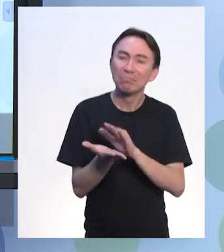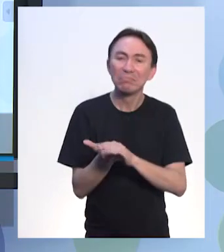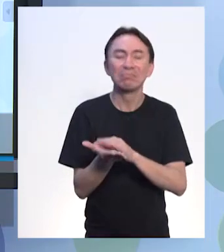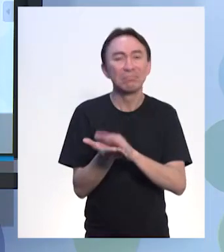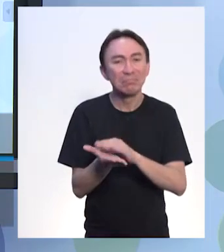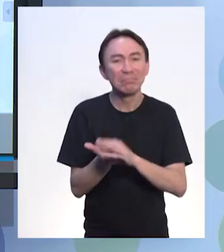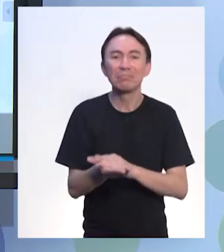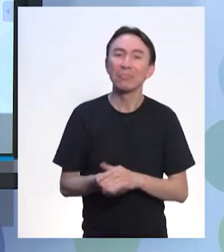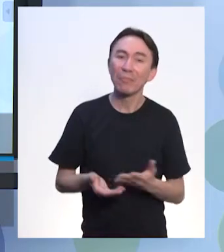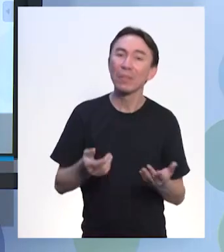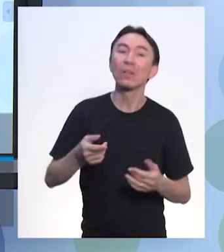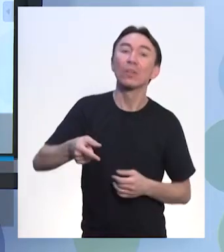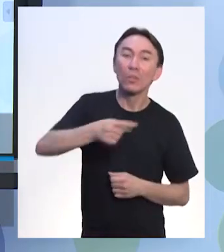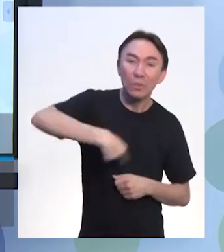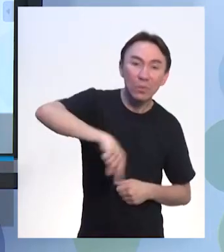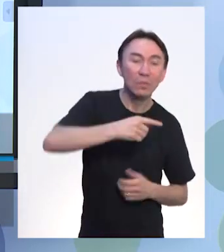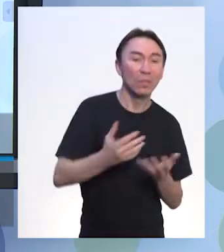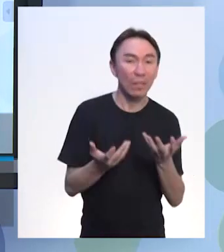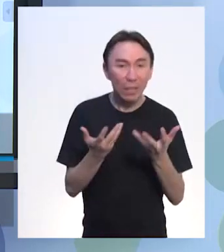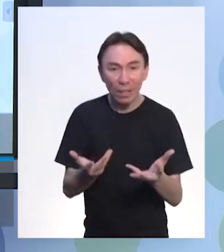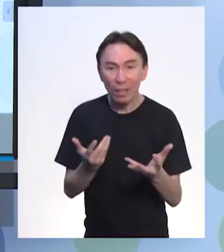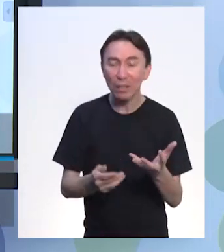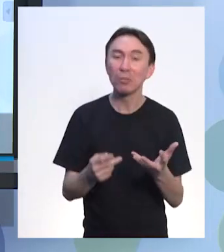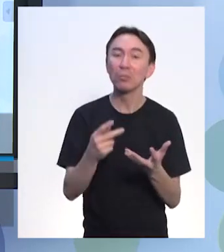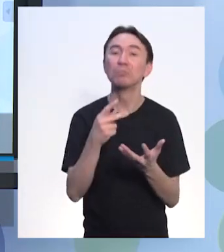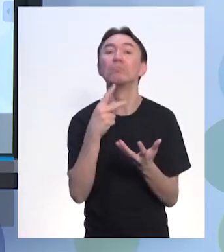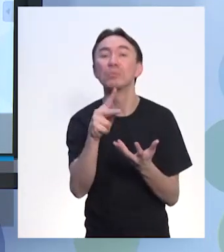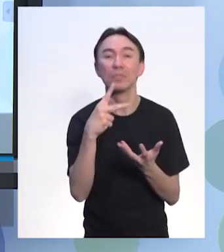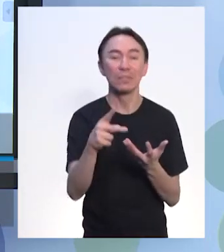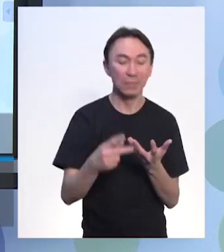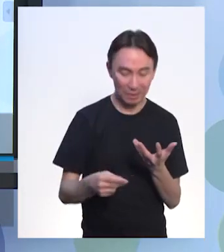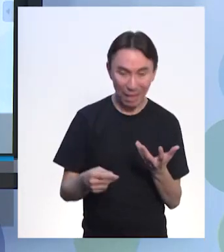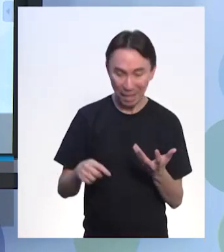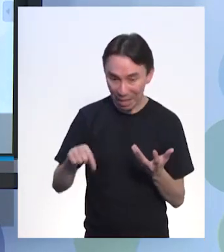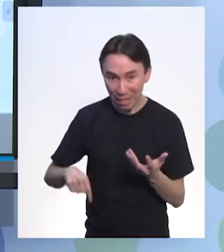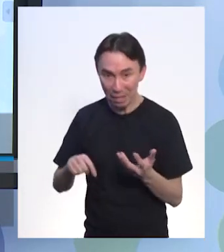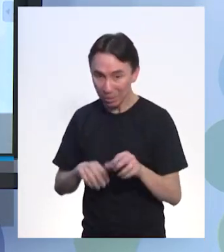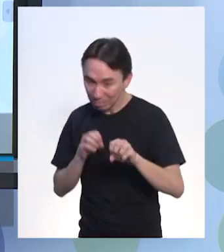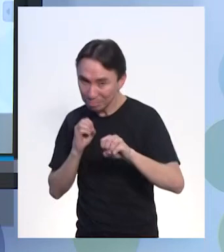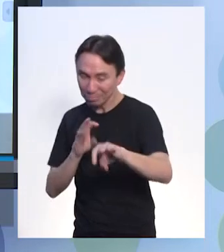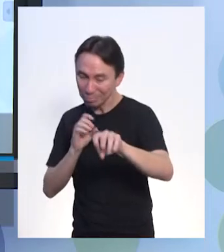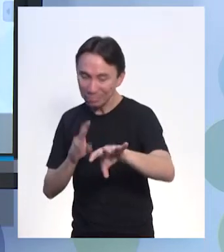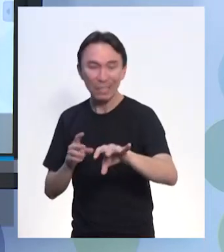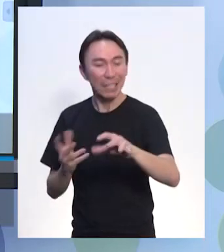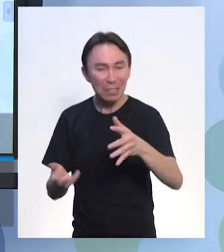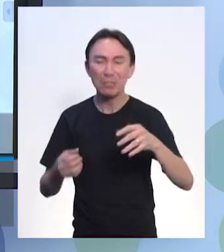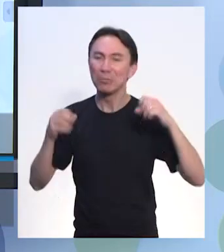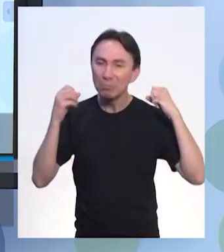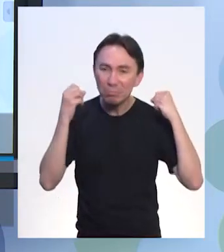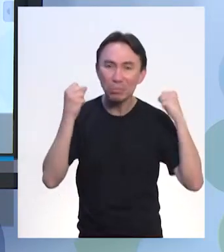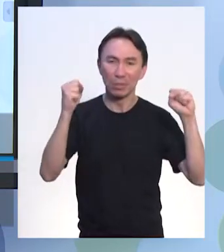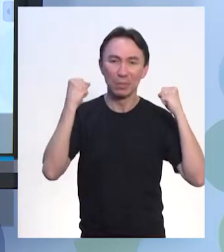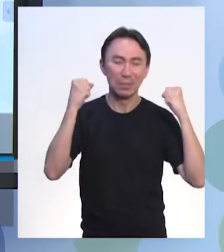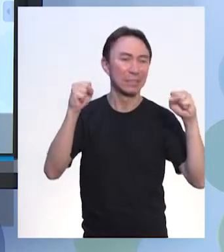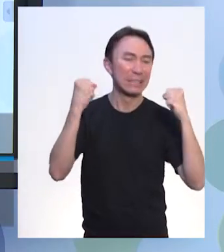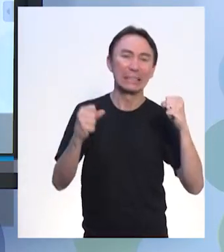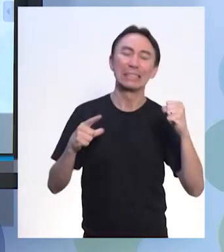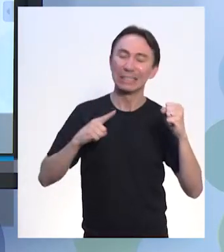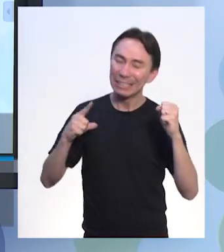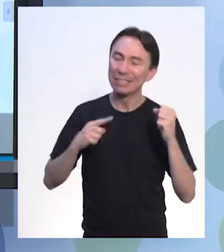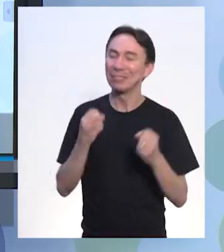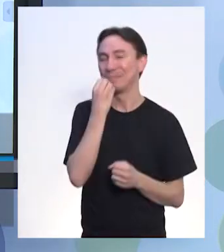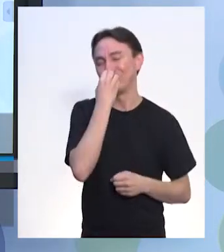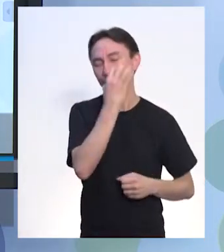gente quer aqui passar para vocês, estudantes, o que há de melhor aí na educação física, porque a gente sabe que realmente